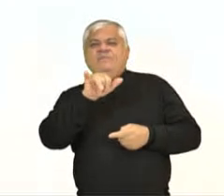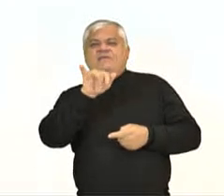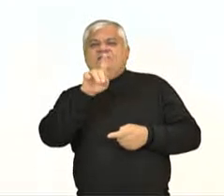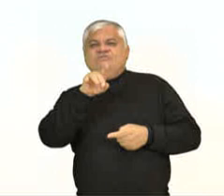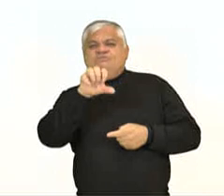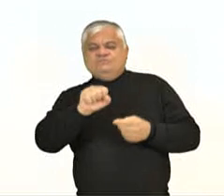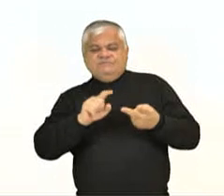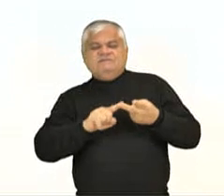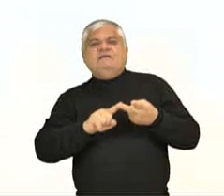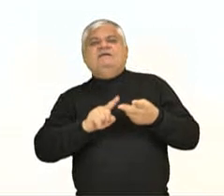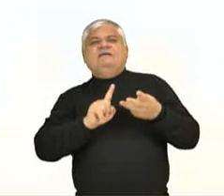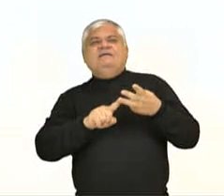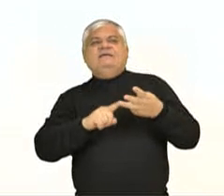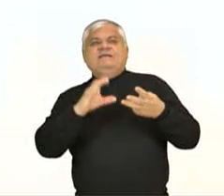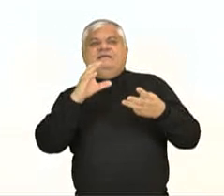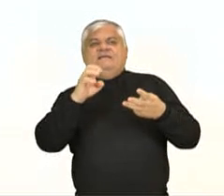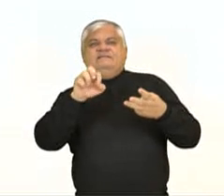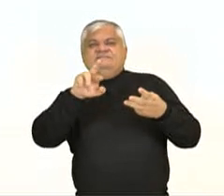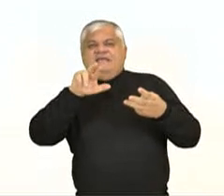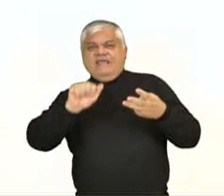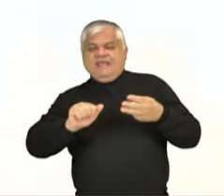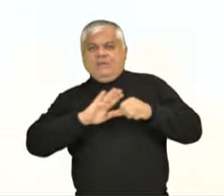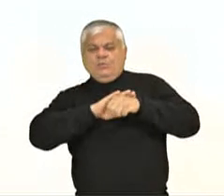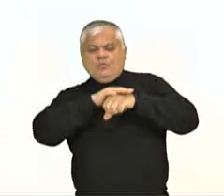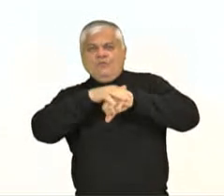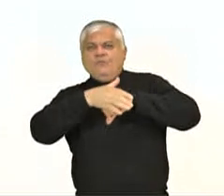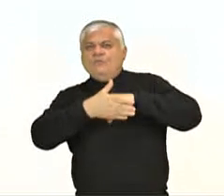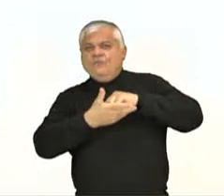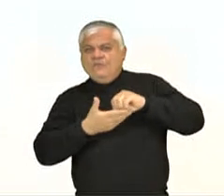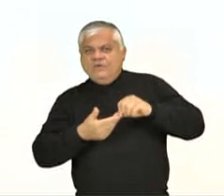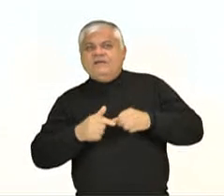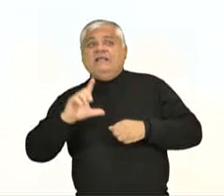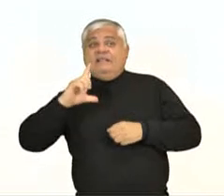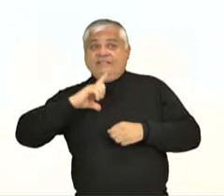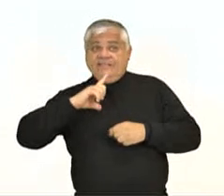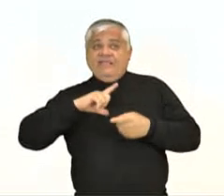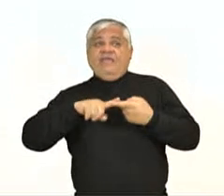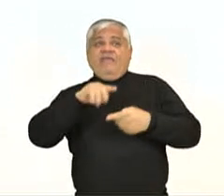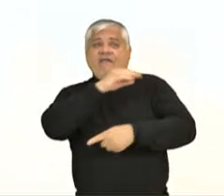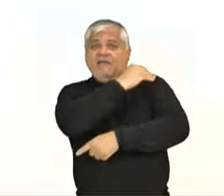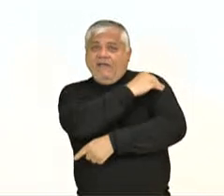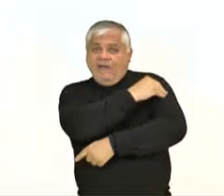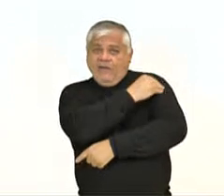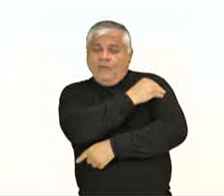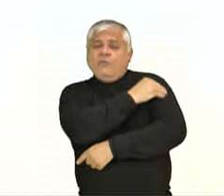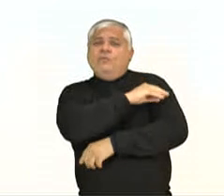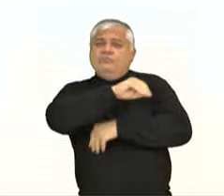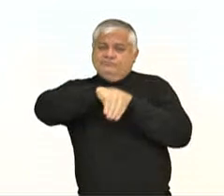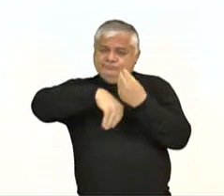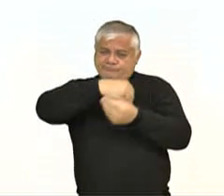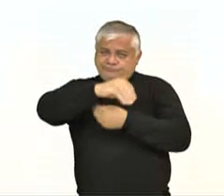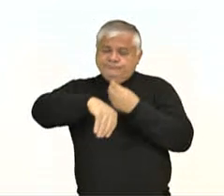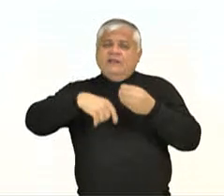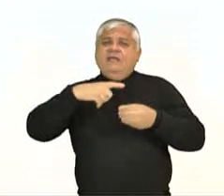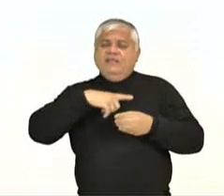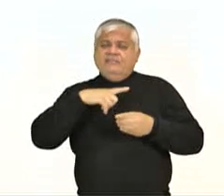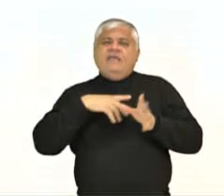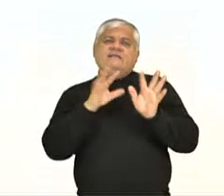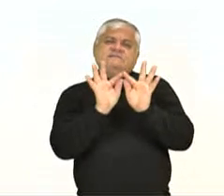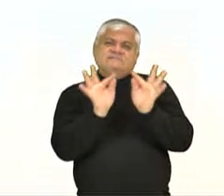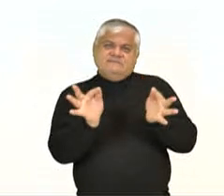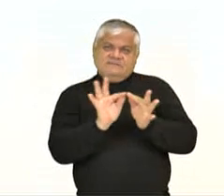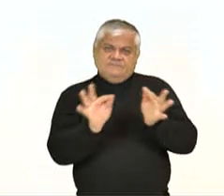de reações entre ácidos carboxílicos e álcoois ou fenóis. Ambos com cadeias carbônicas pequenas,